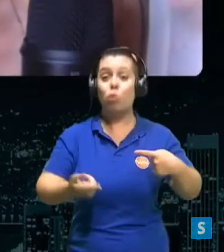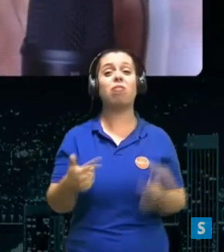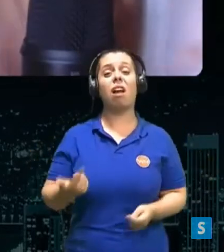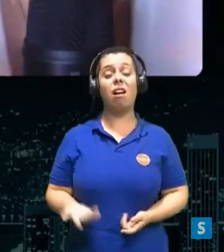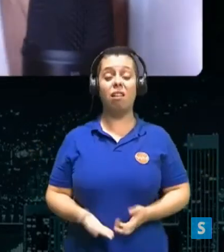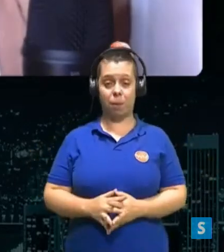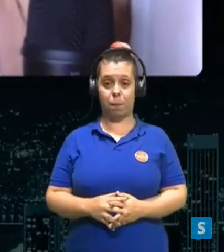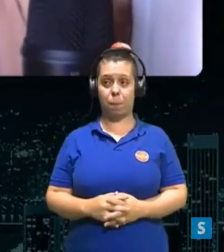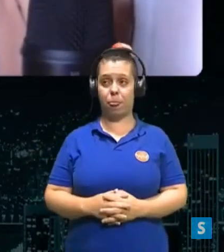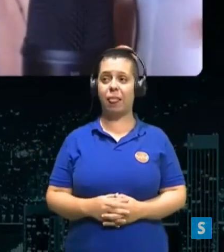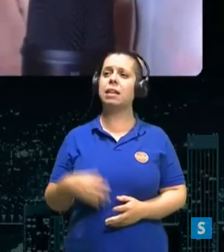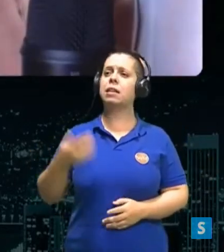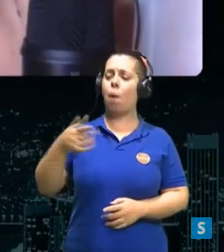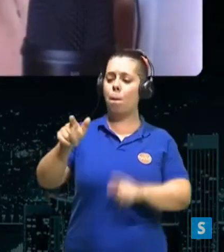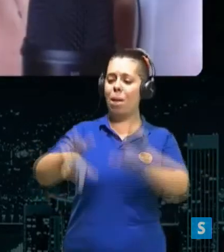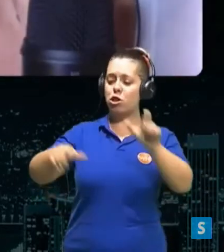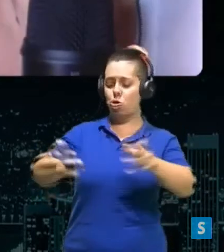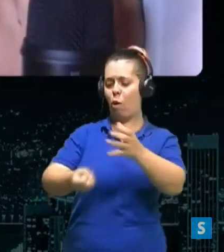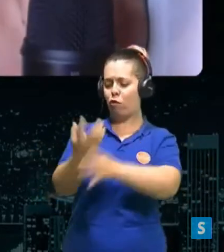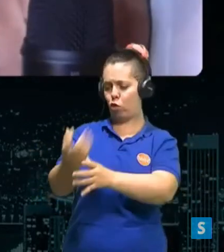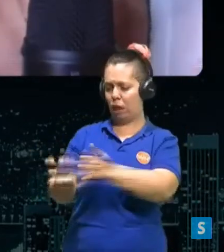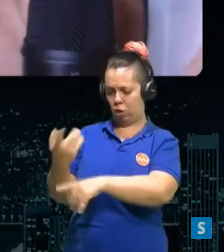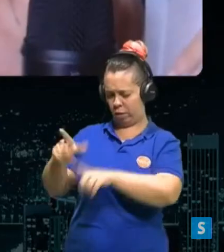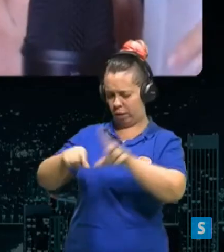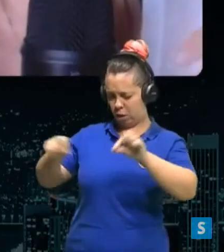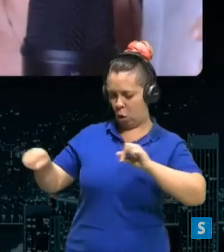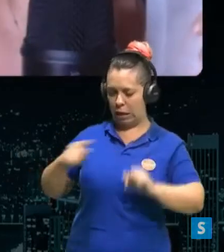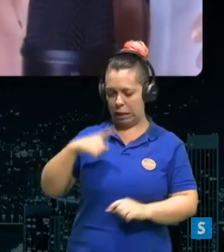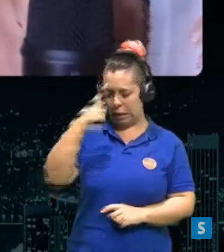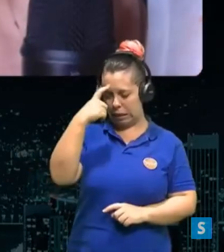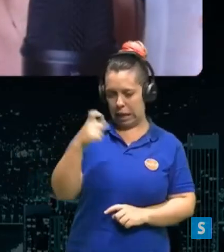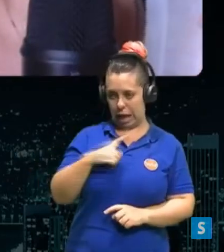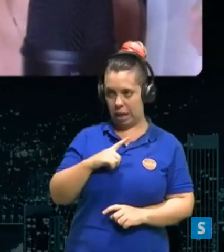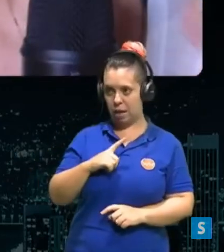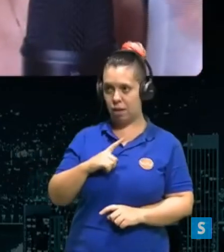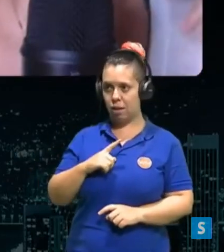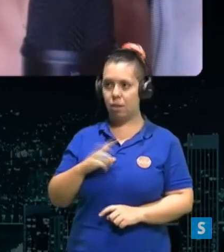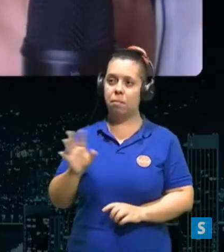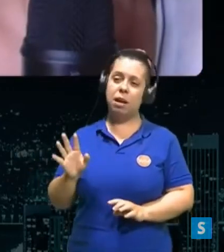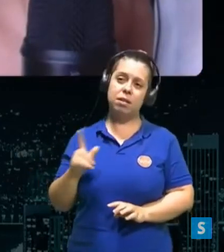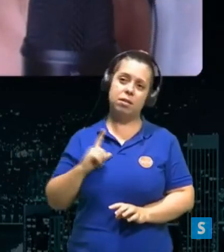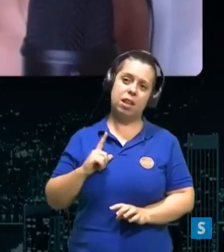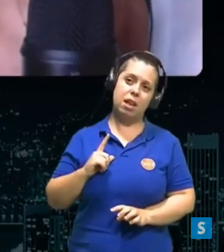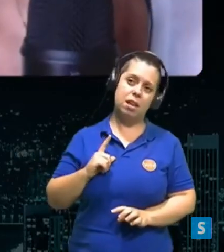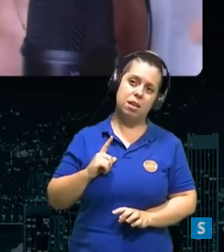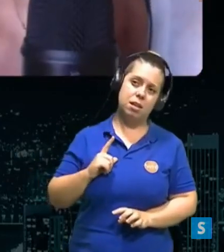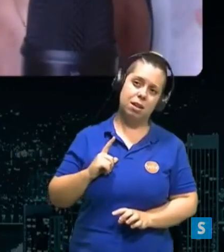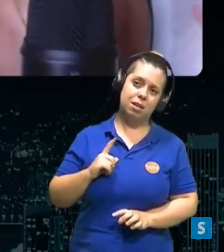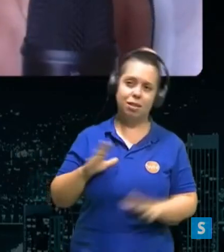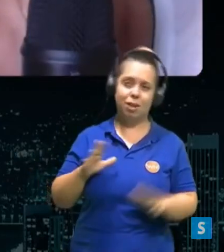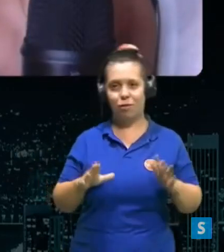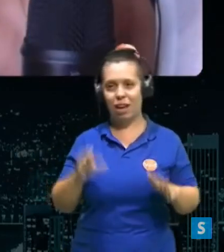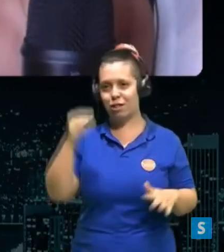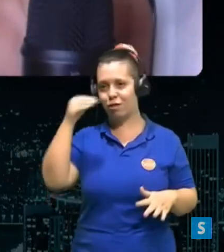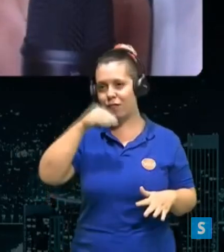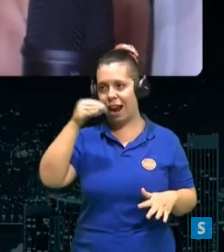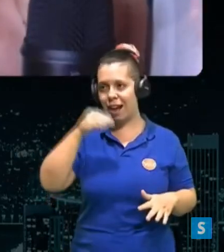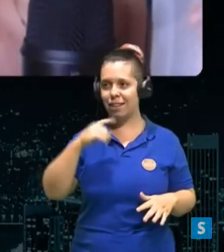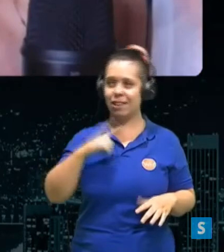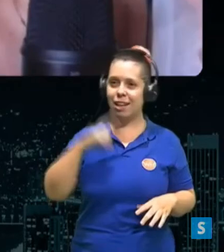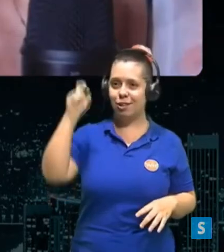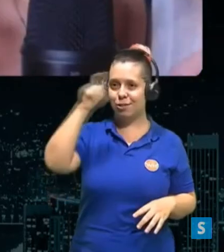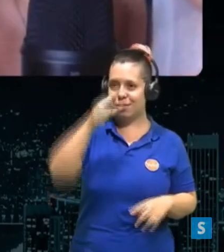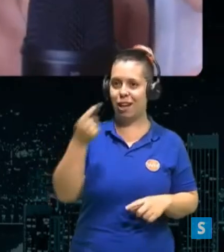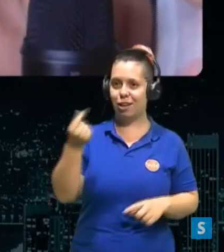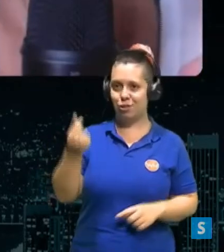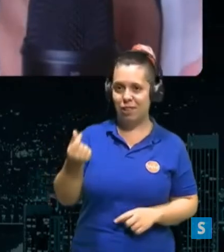escolhem eles têm as ideias os pontos fortes Mas ele tem pontos fracos também eles têm dificuldade